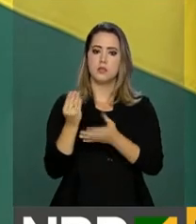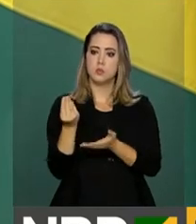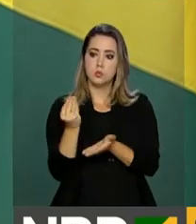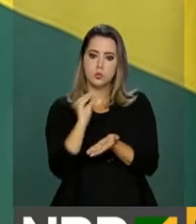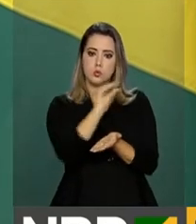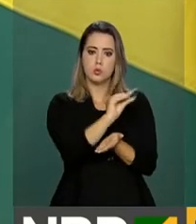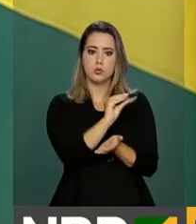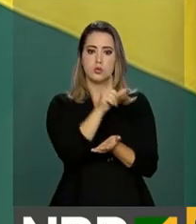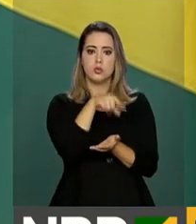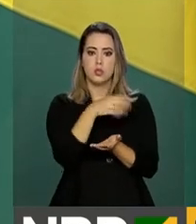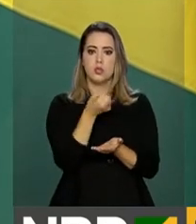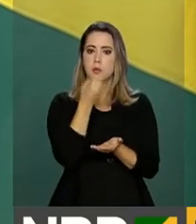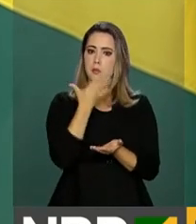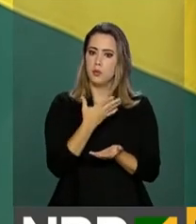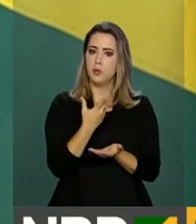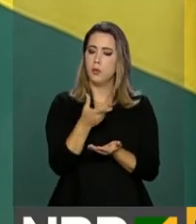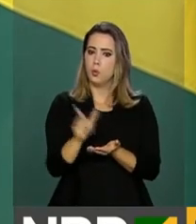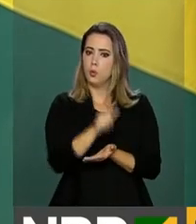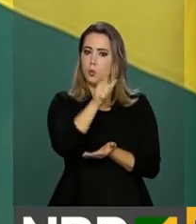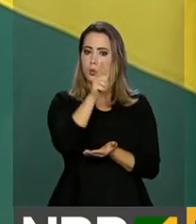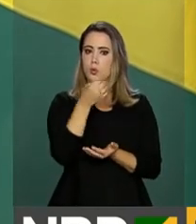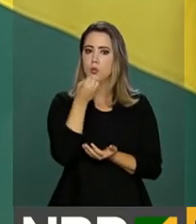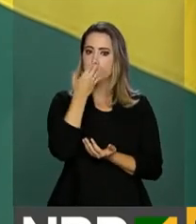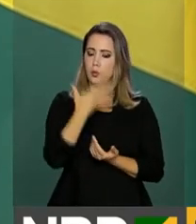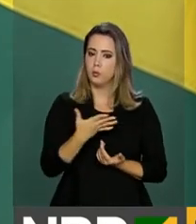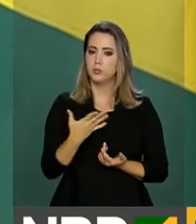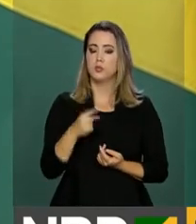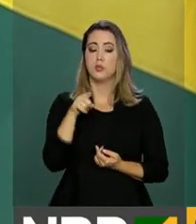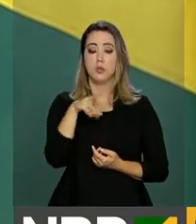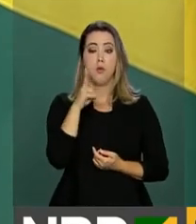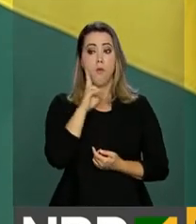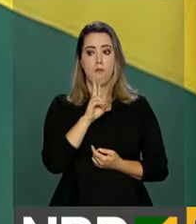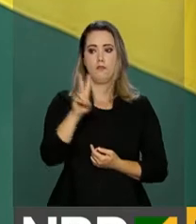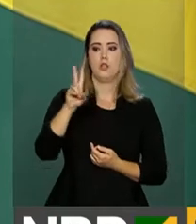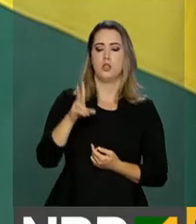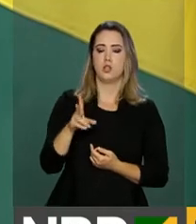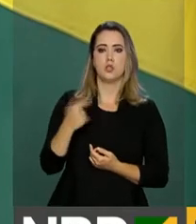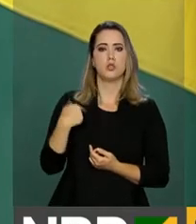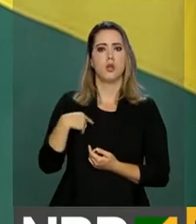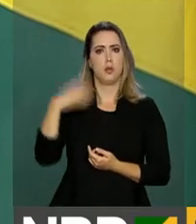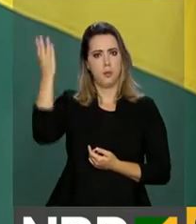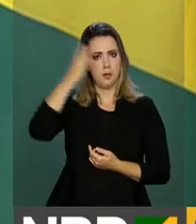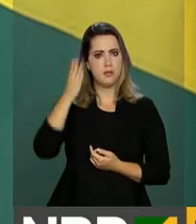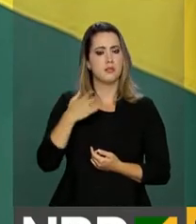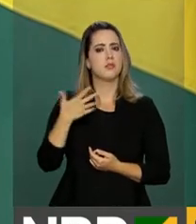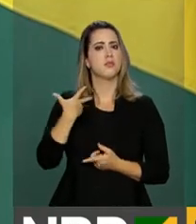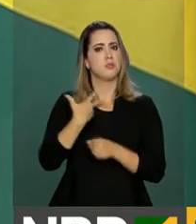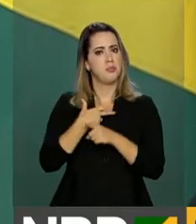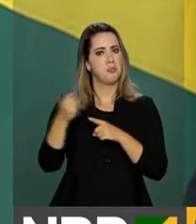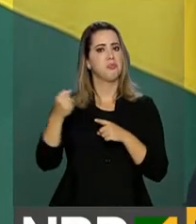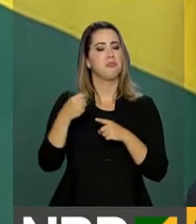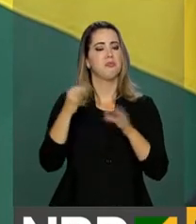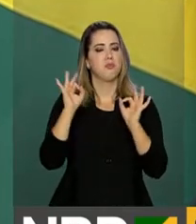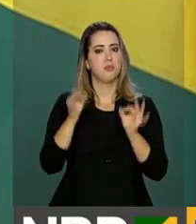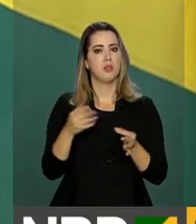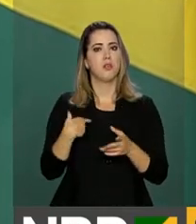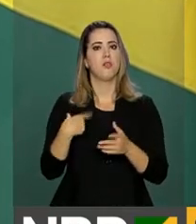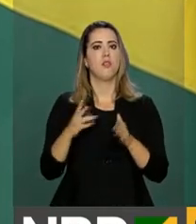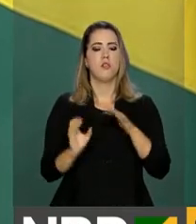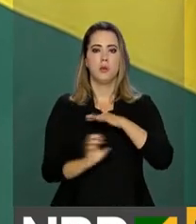são rentáveis então vejam o sucesso que está se verificando com as concessões com as privatizações